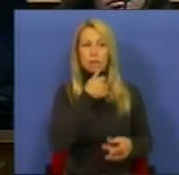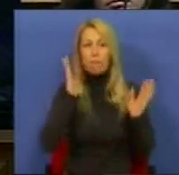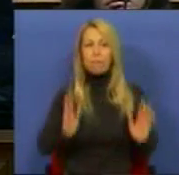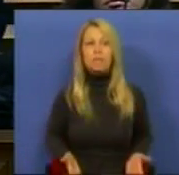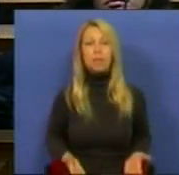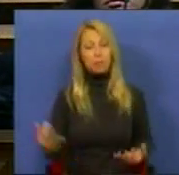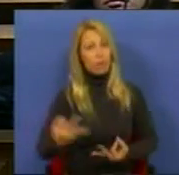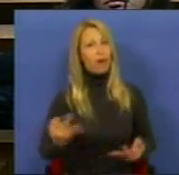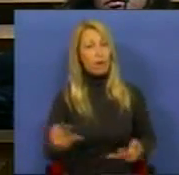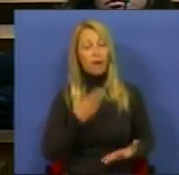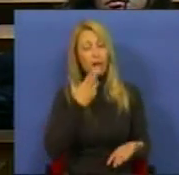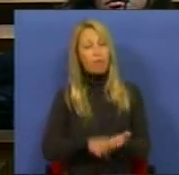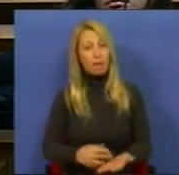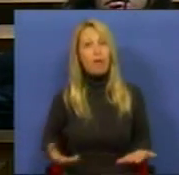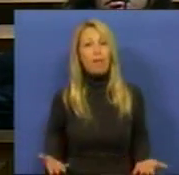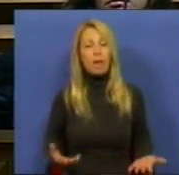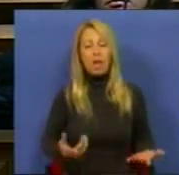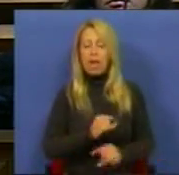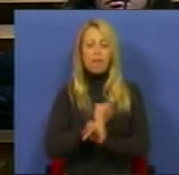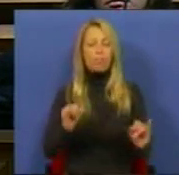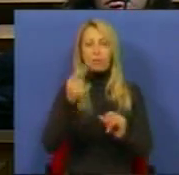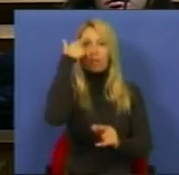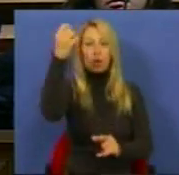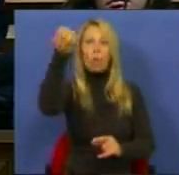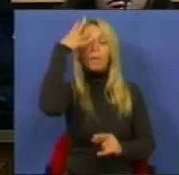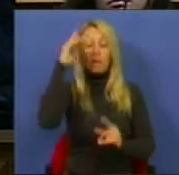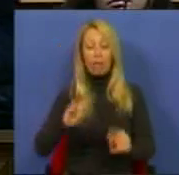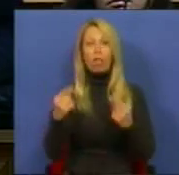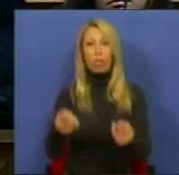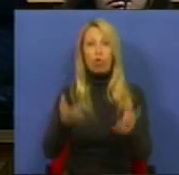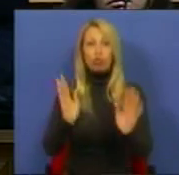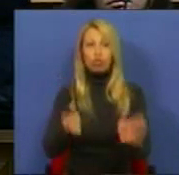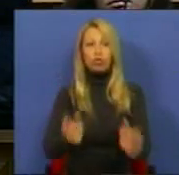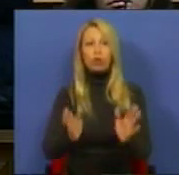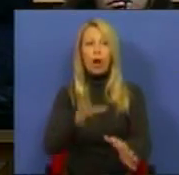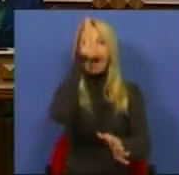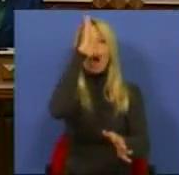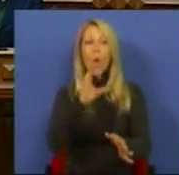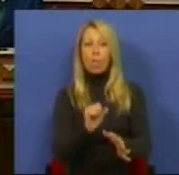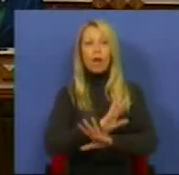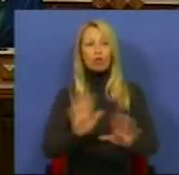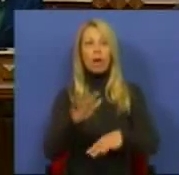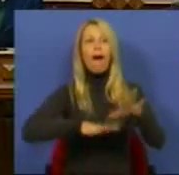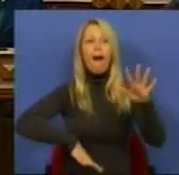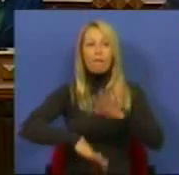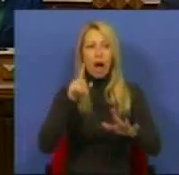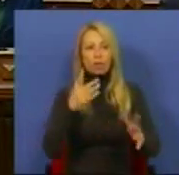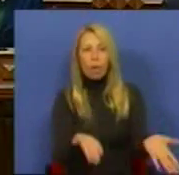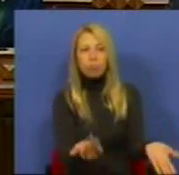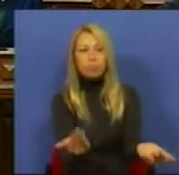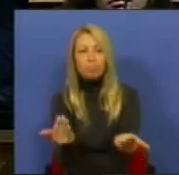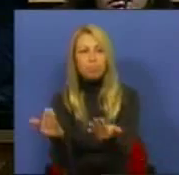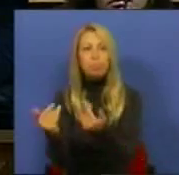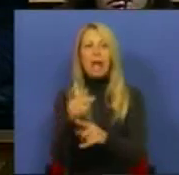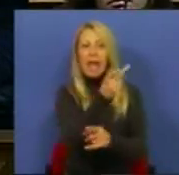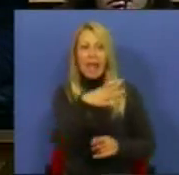De facto, não é compreensível que, depois de efetivar o Governo com um inventário de erros, omissões,